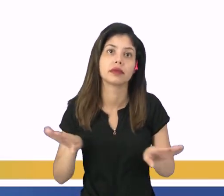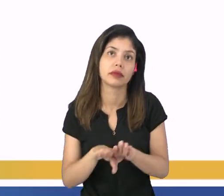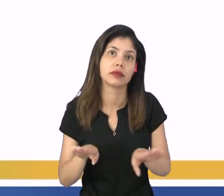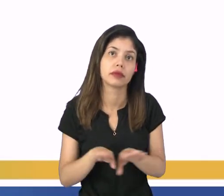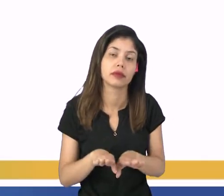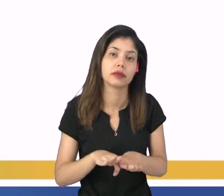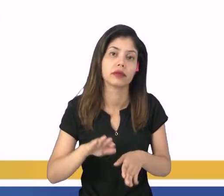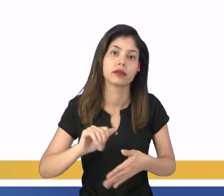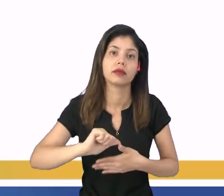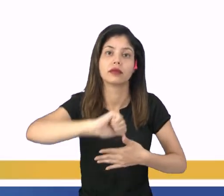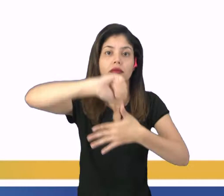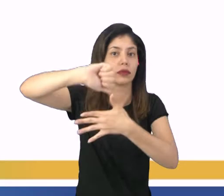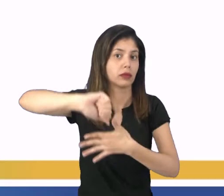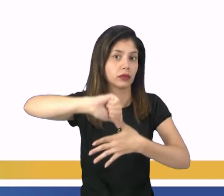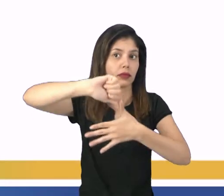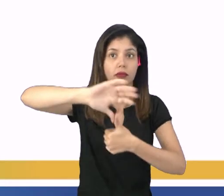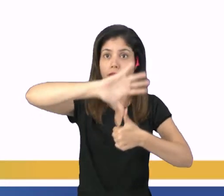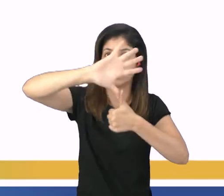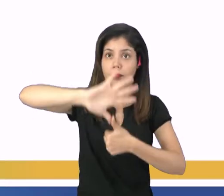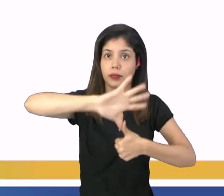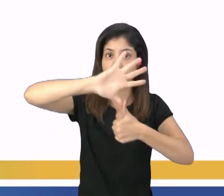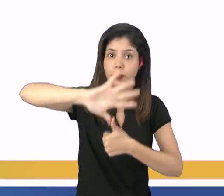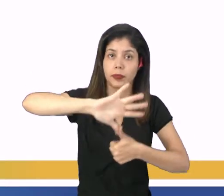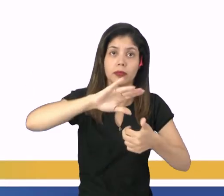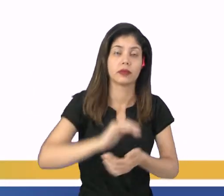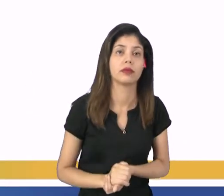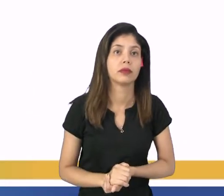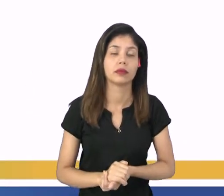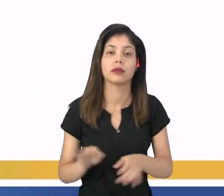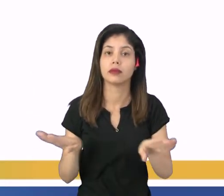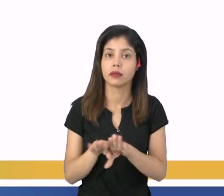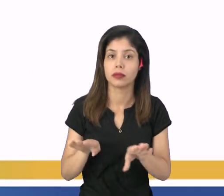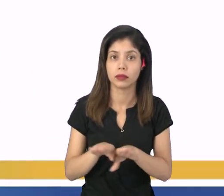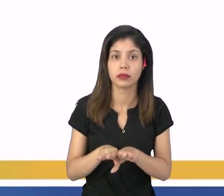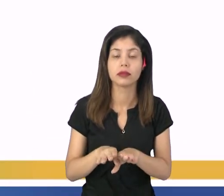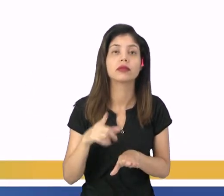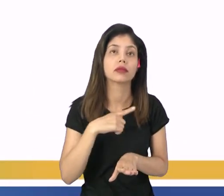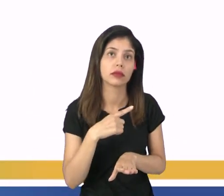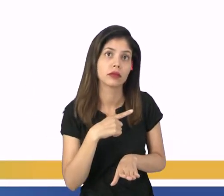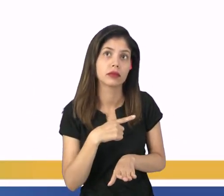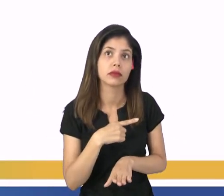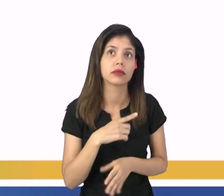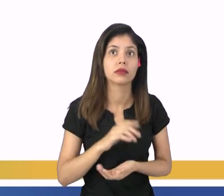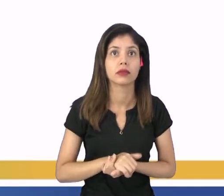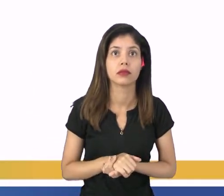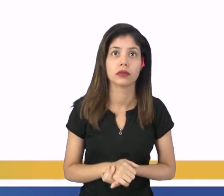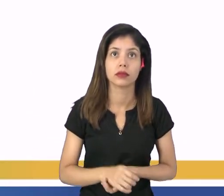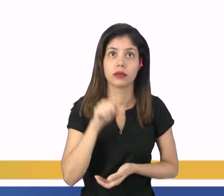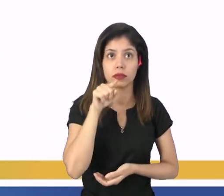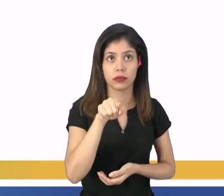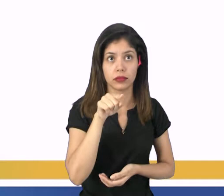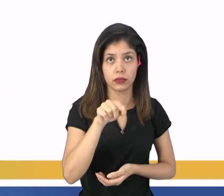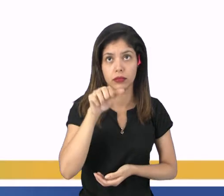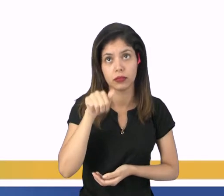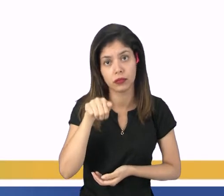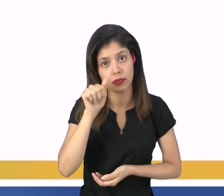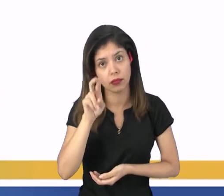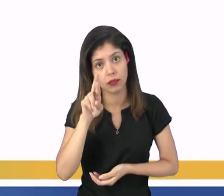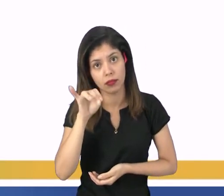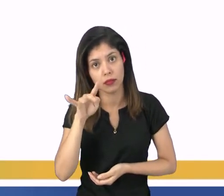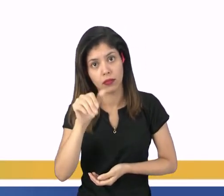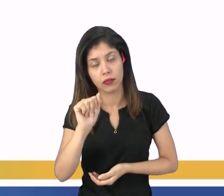Sul. Observe aí na imagem, Os demais lá na América Central, vamos ter os astecas, os maias, E aqui na América do Sul, mais embaixo